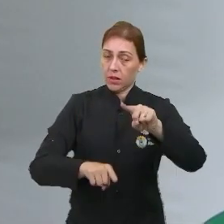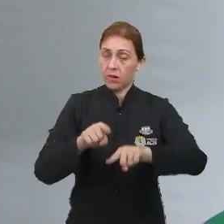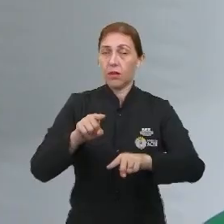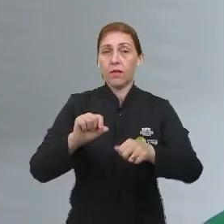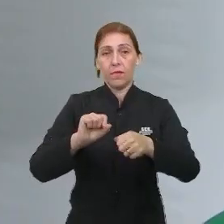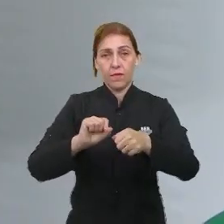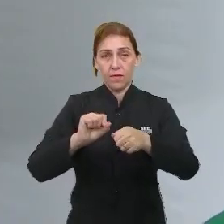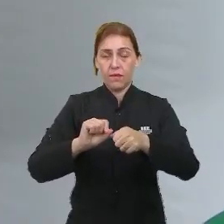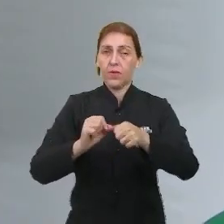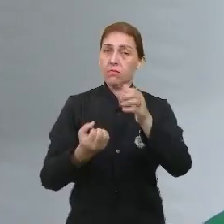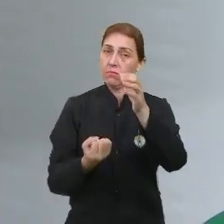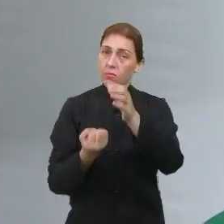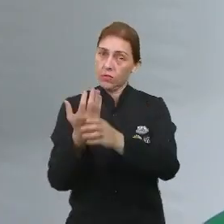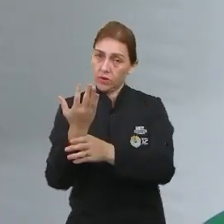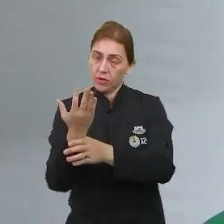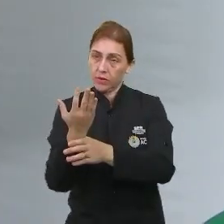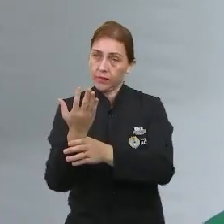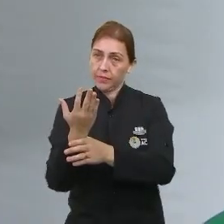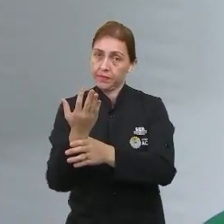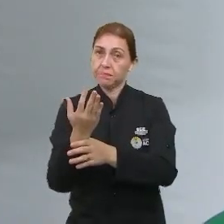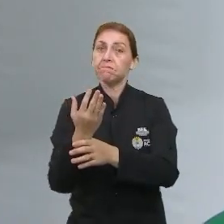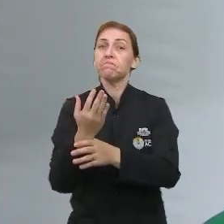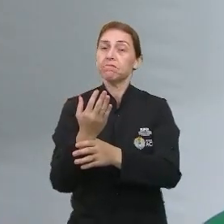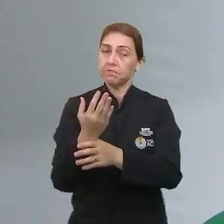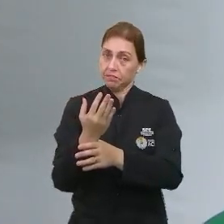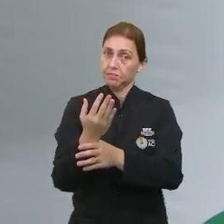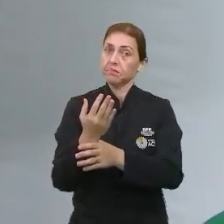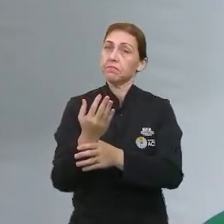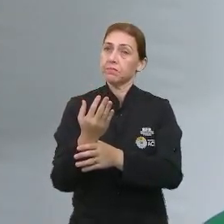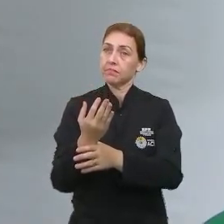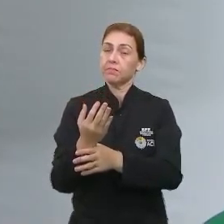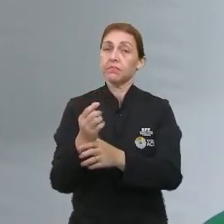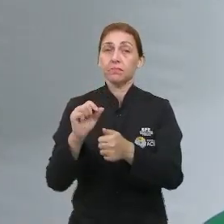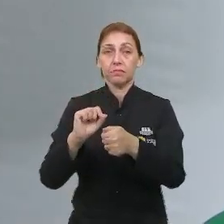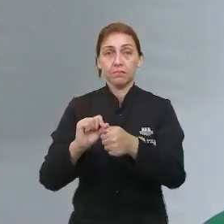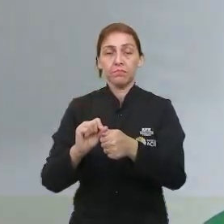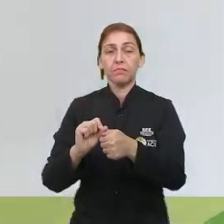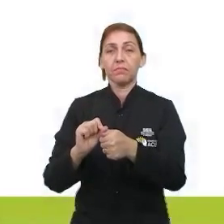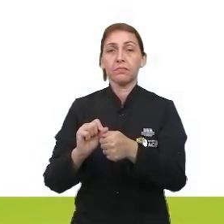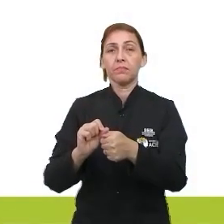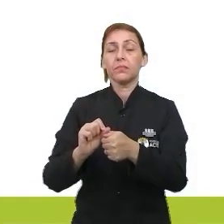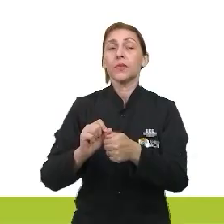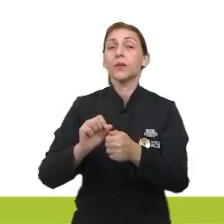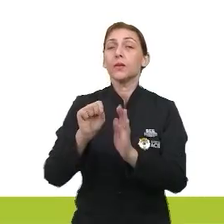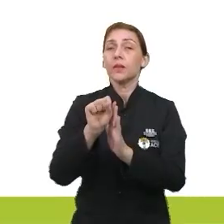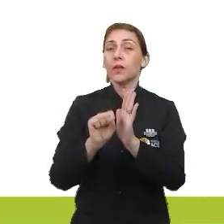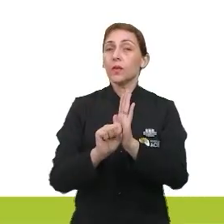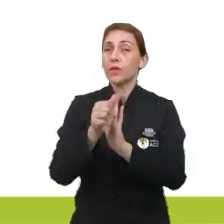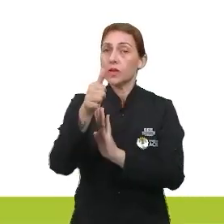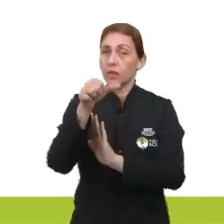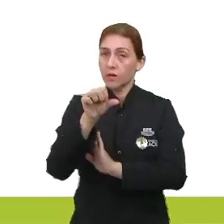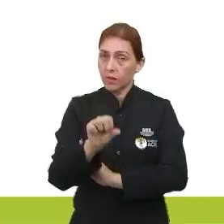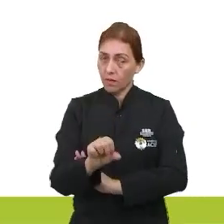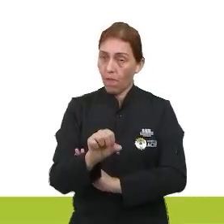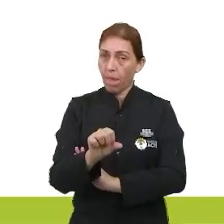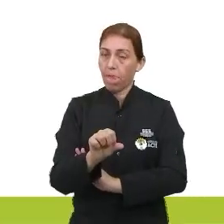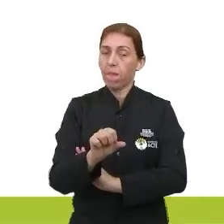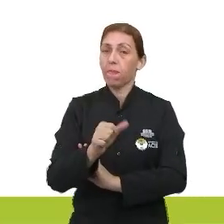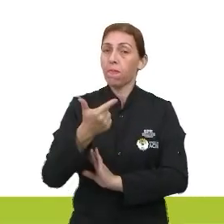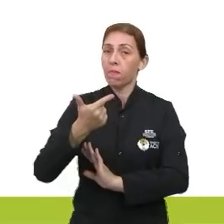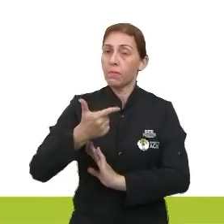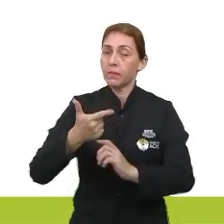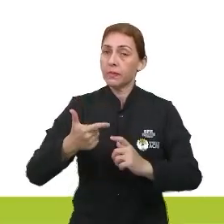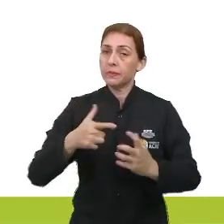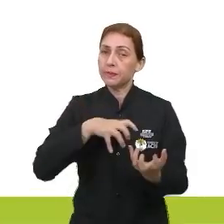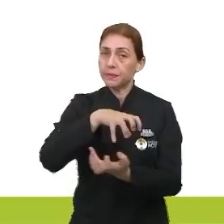executando o processo de produção. É isso que é inaugurado aqui, pessoal, no século XIX, na segunda